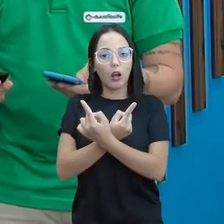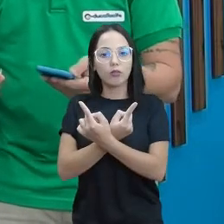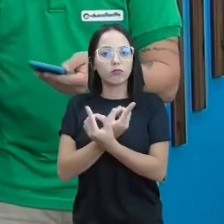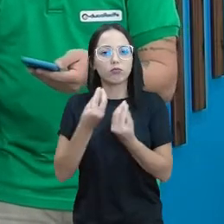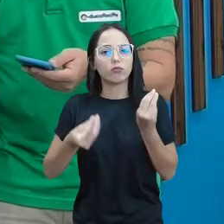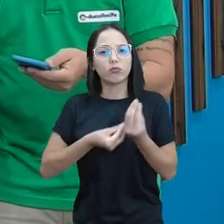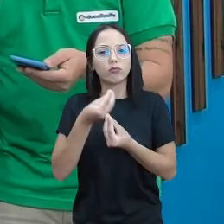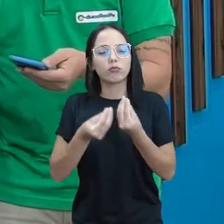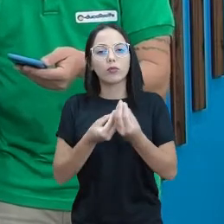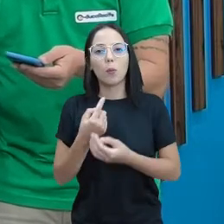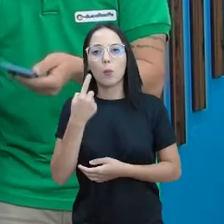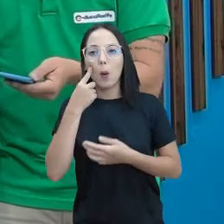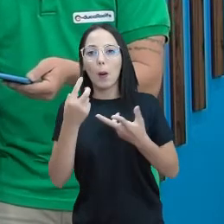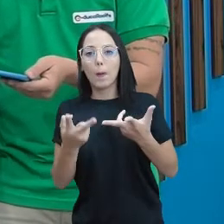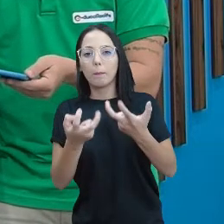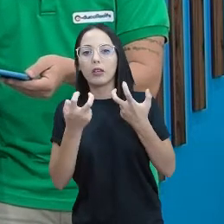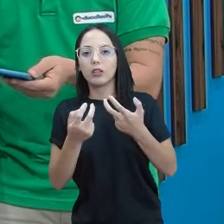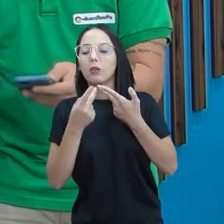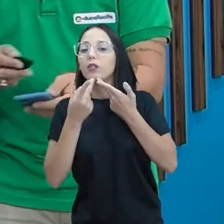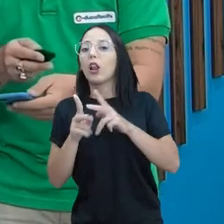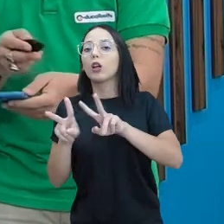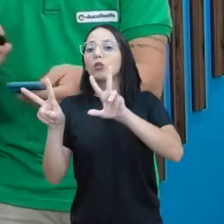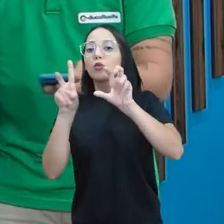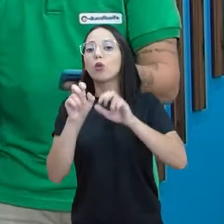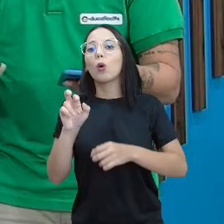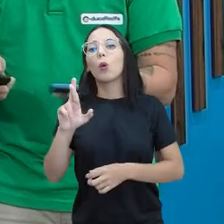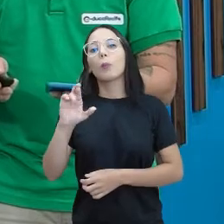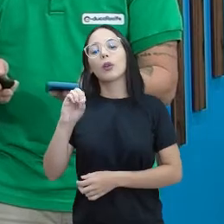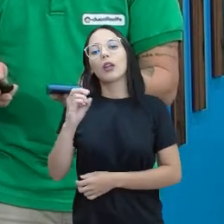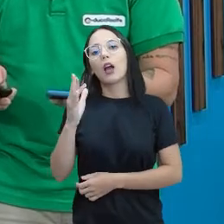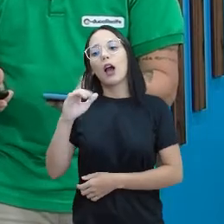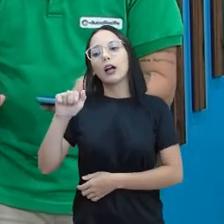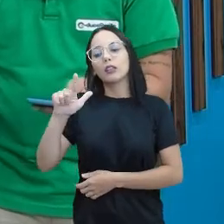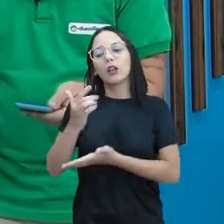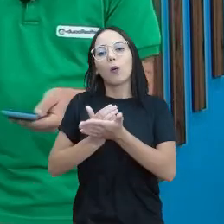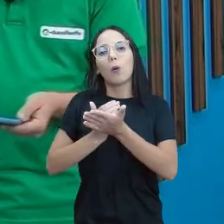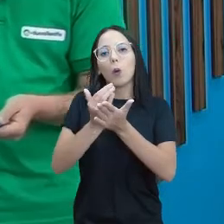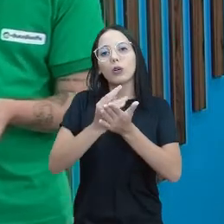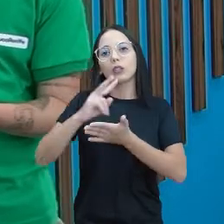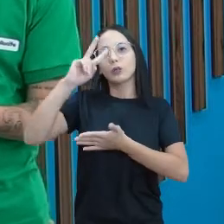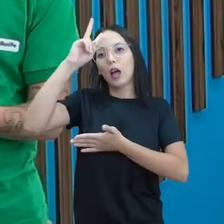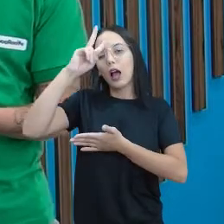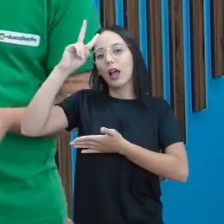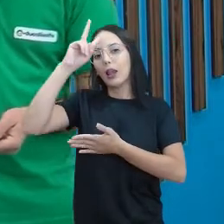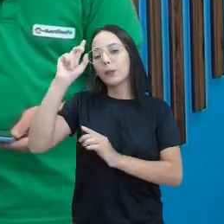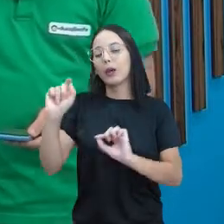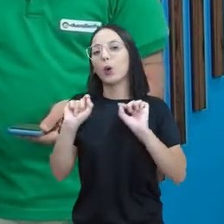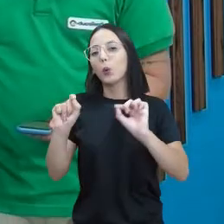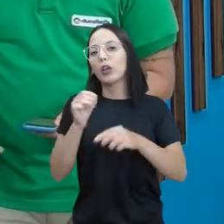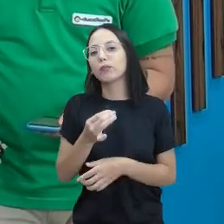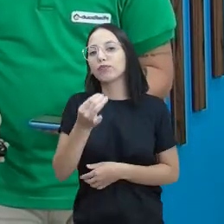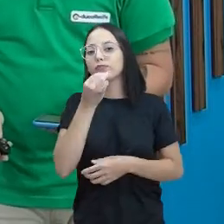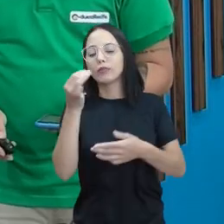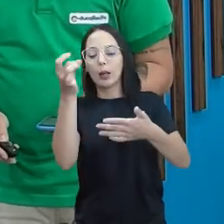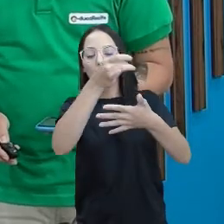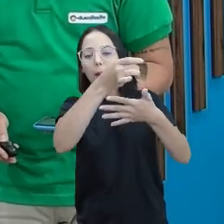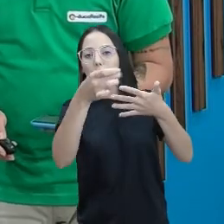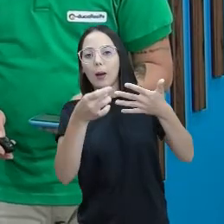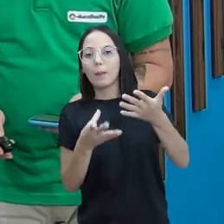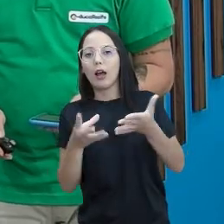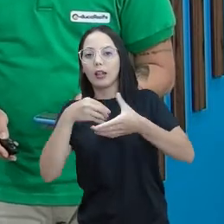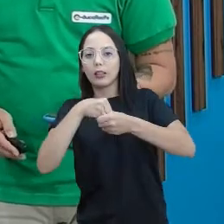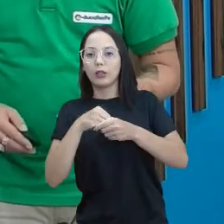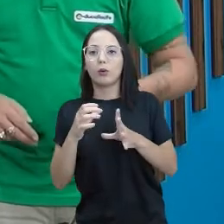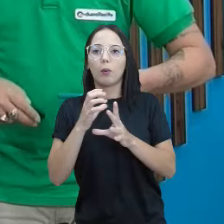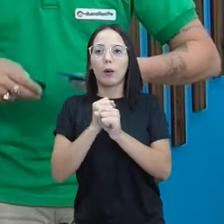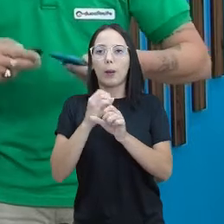racional? Então perceba que para falar de expoente racional, eu estou começando a relembrar aí a radiciação, a questão de cada elemento que compõe a operação